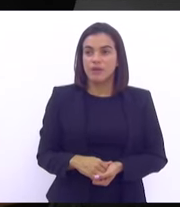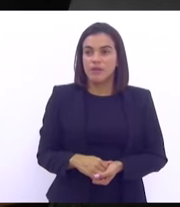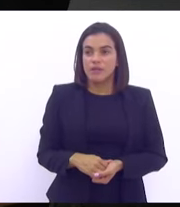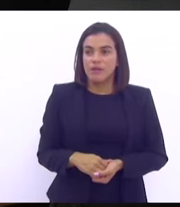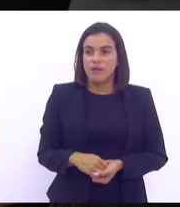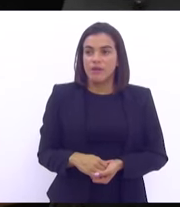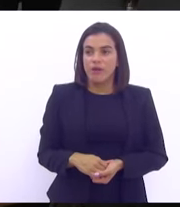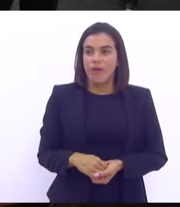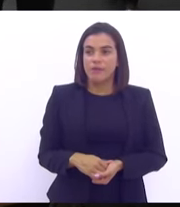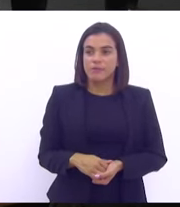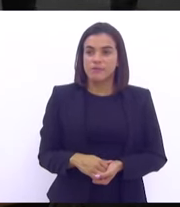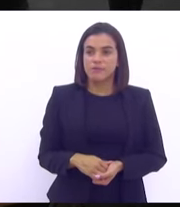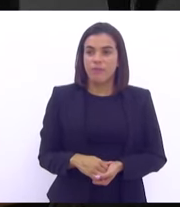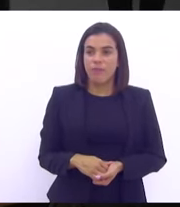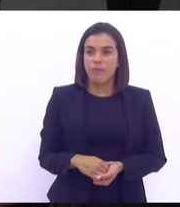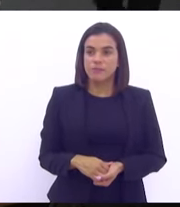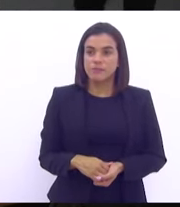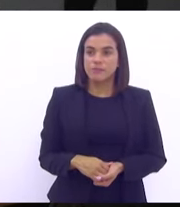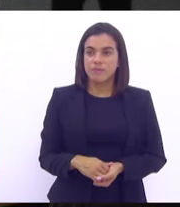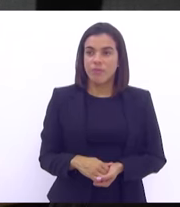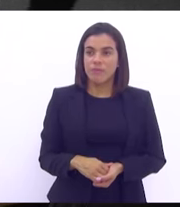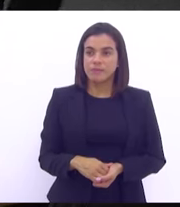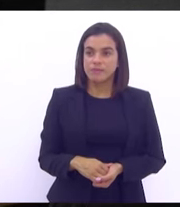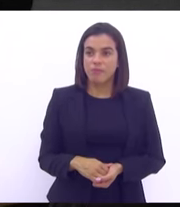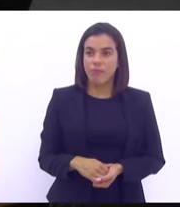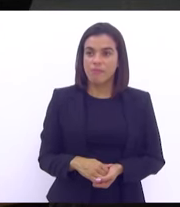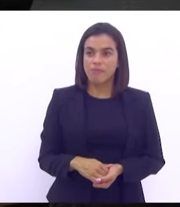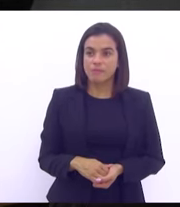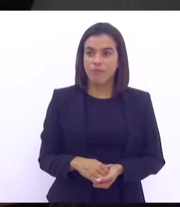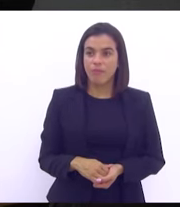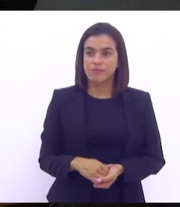frente, vai. Já pode me chamar?